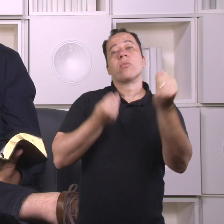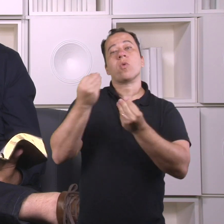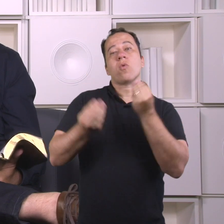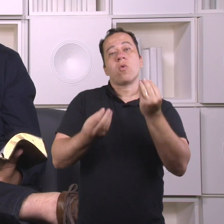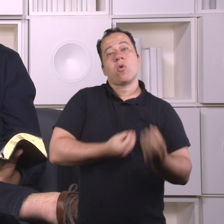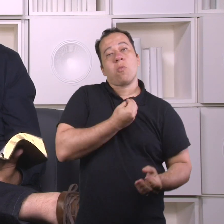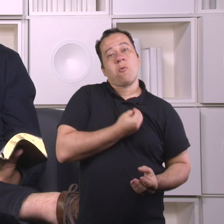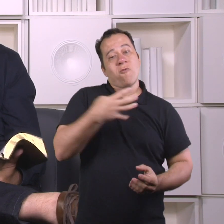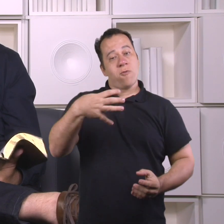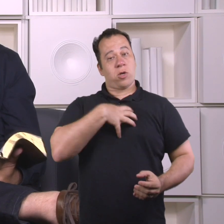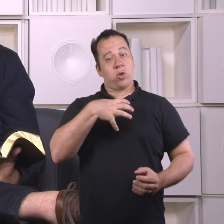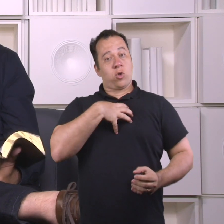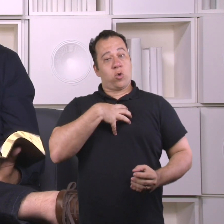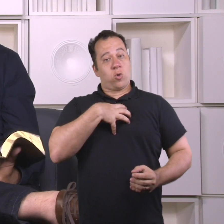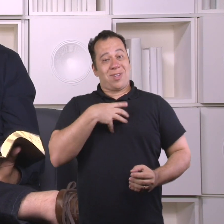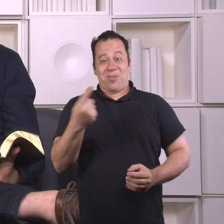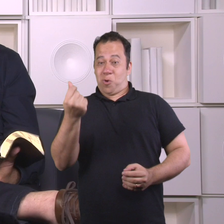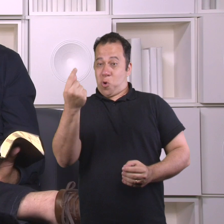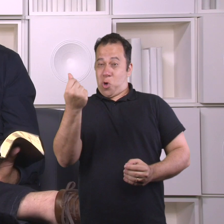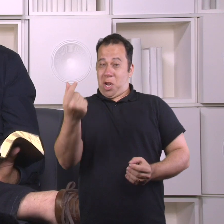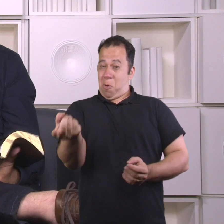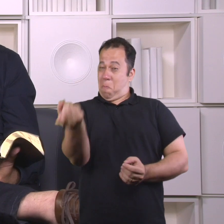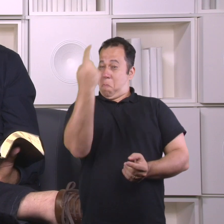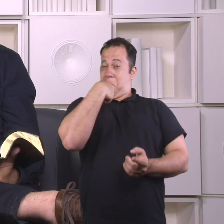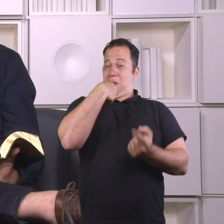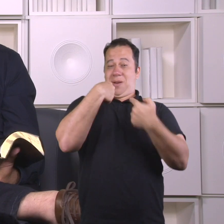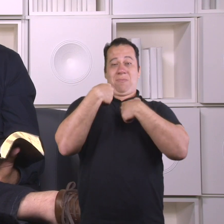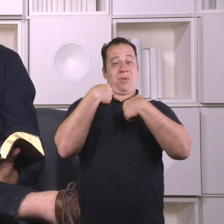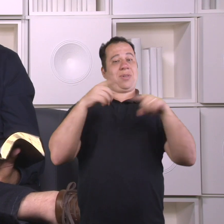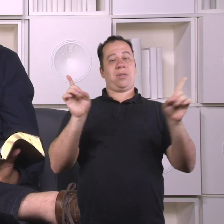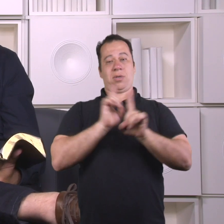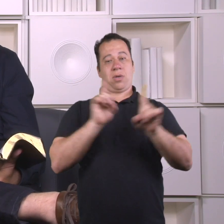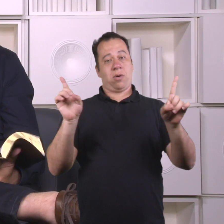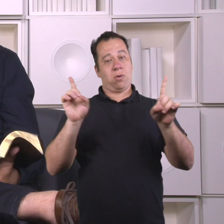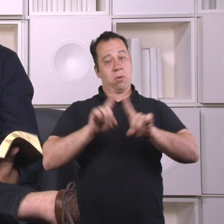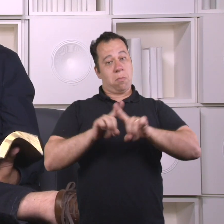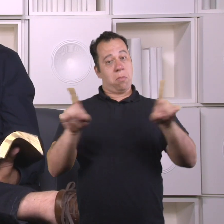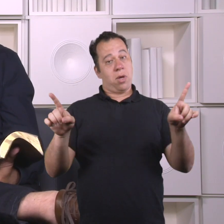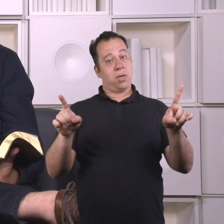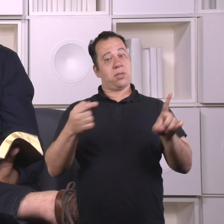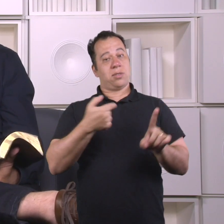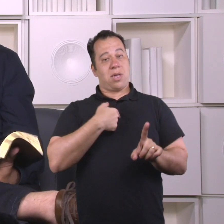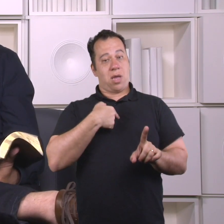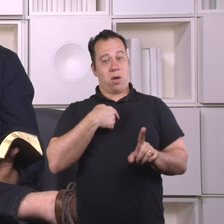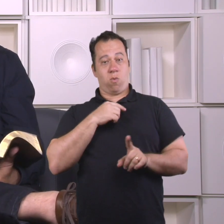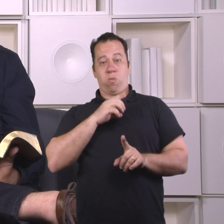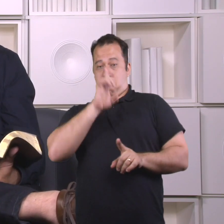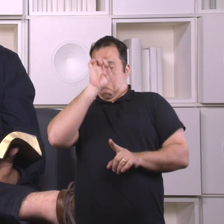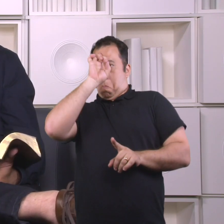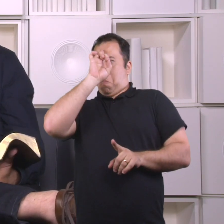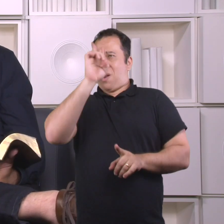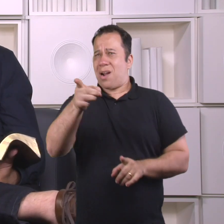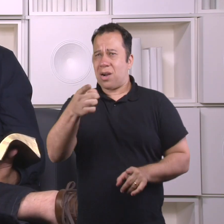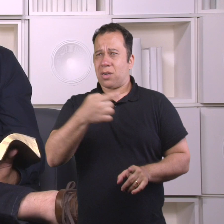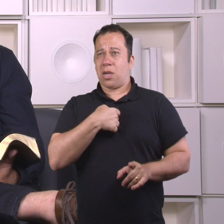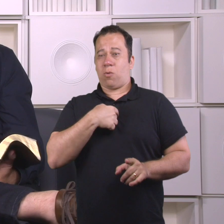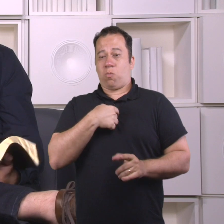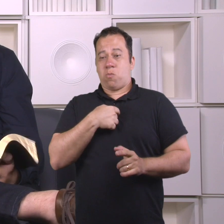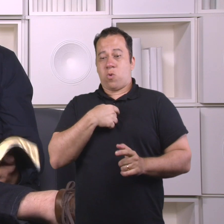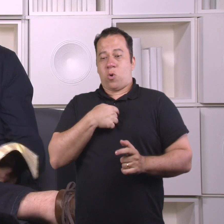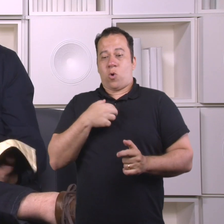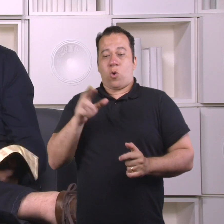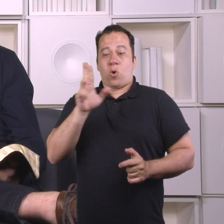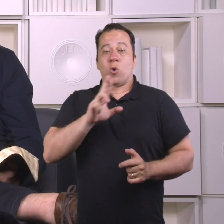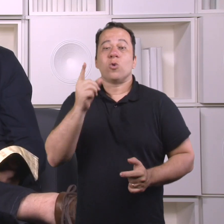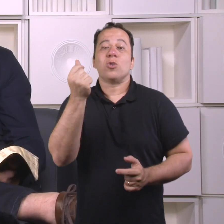não o nosso dono, o nosso senhor, o nosso ídolo, mas sim o nosso servo?